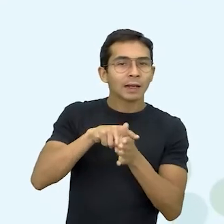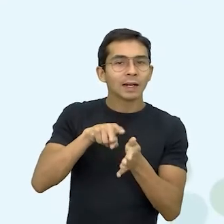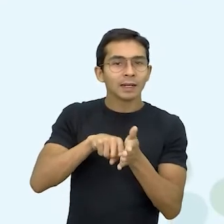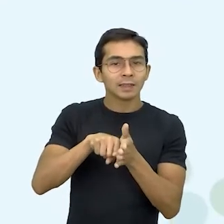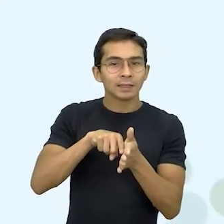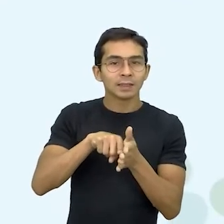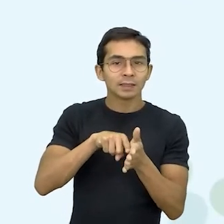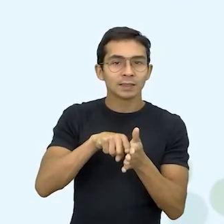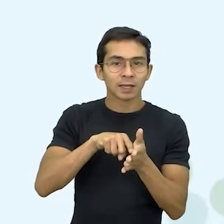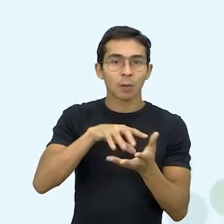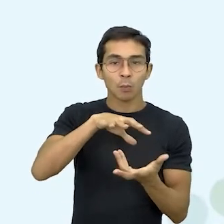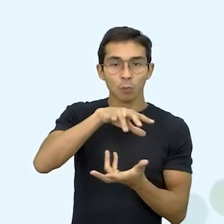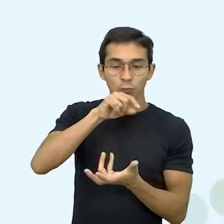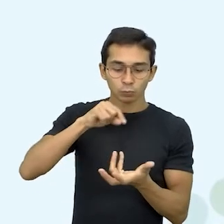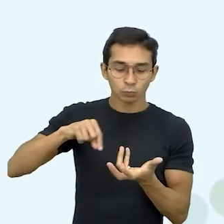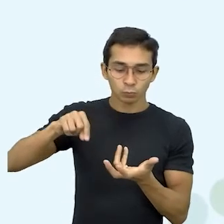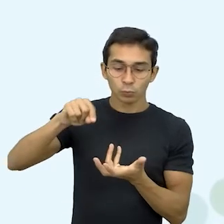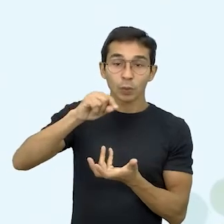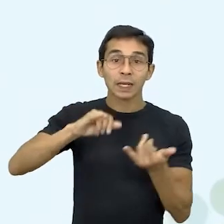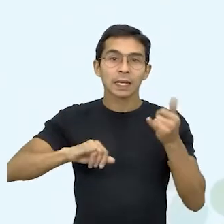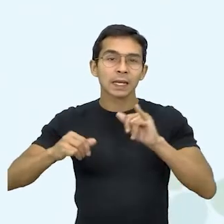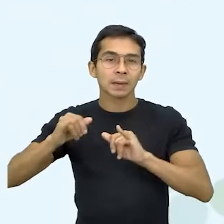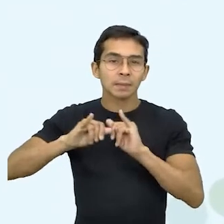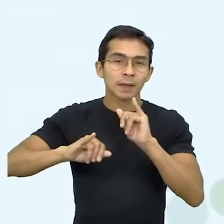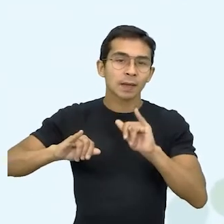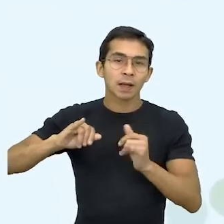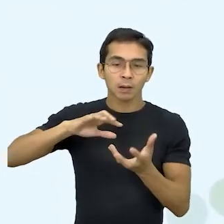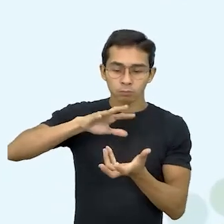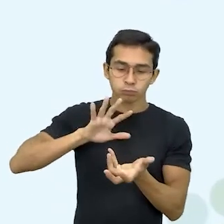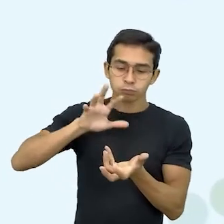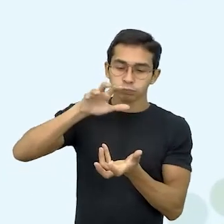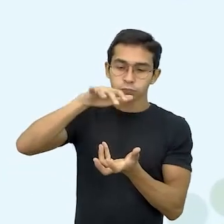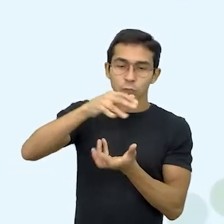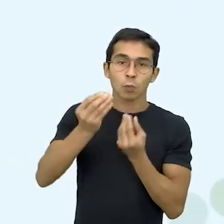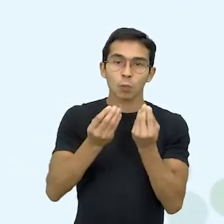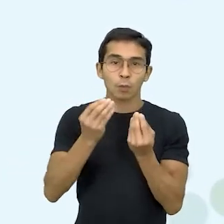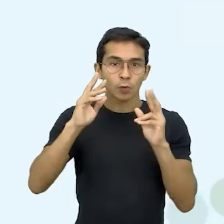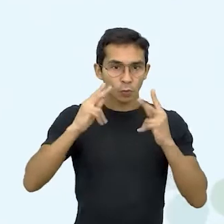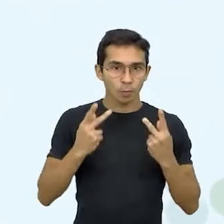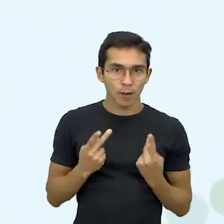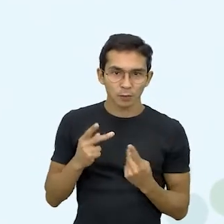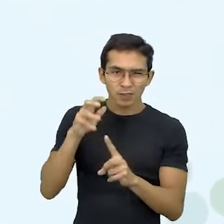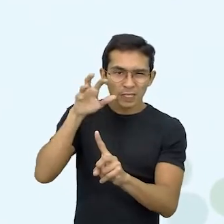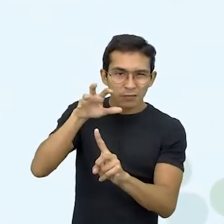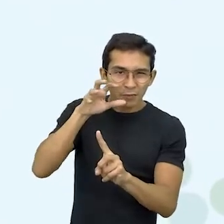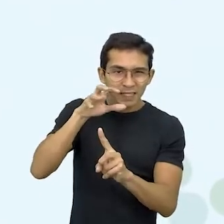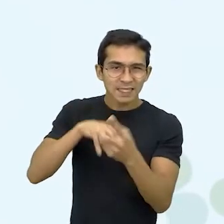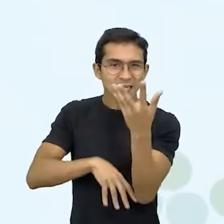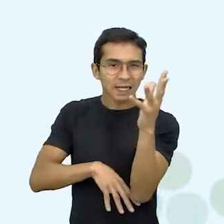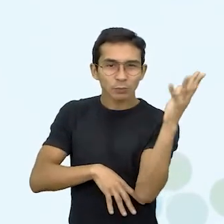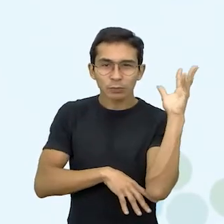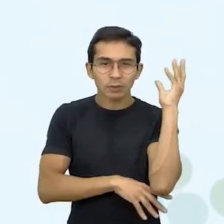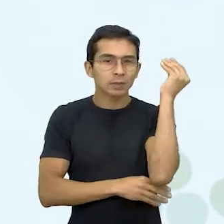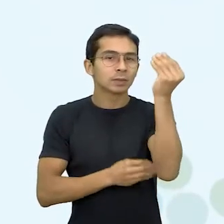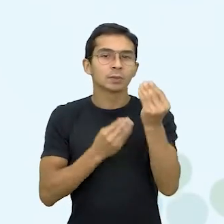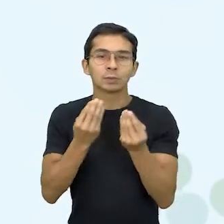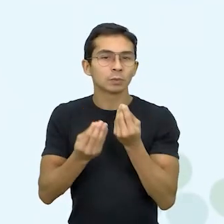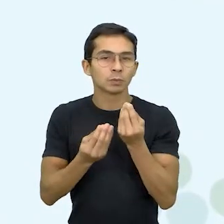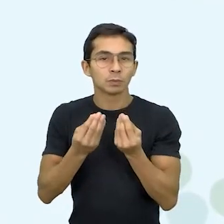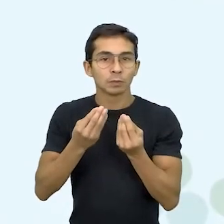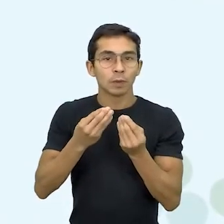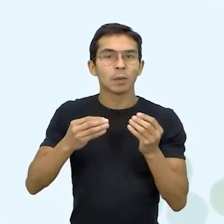interpretar os efeitos e fenômenos naturais da interferência humana sobre esses ciclos, para promover ações individuais e coletivas que minimizem